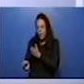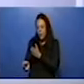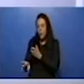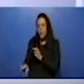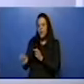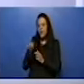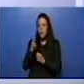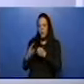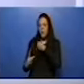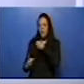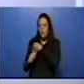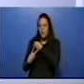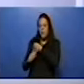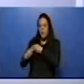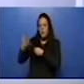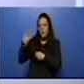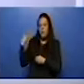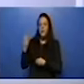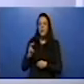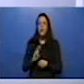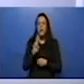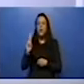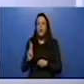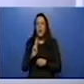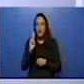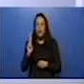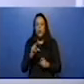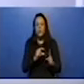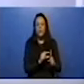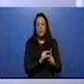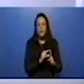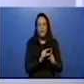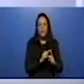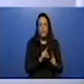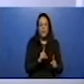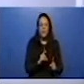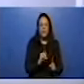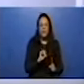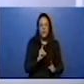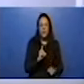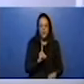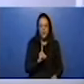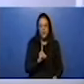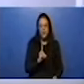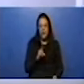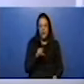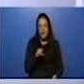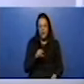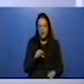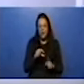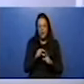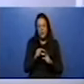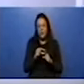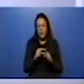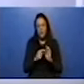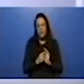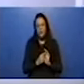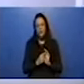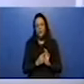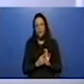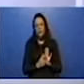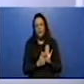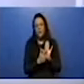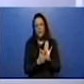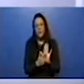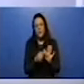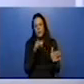no passado, é só usar esta palavra de 3 letrinhas. A palavra did, ela aparece para poder perguntar,